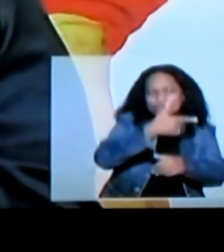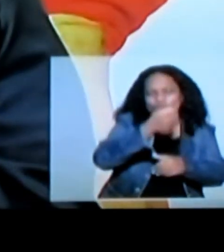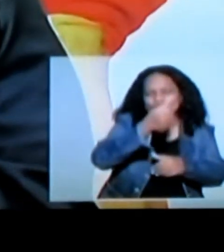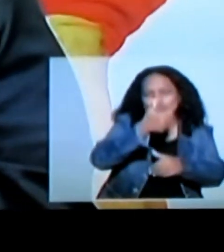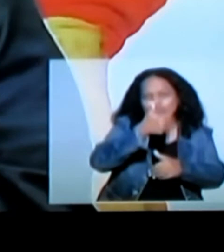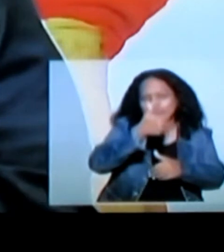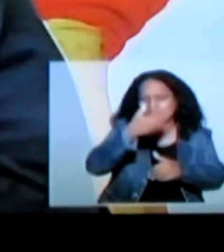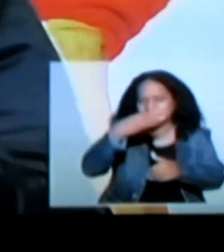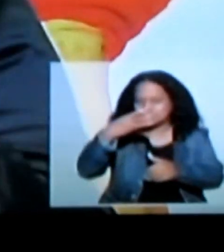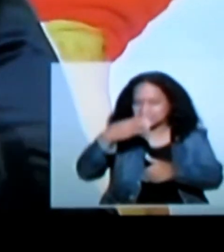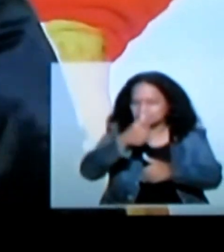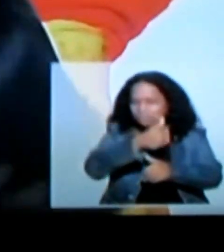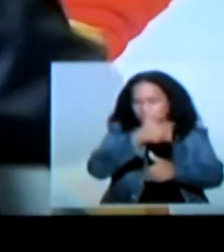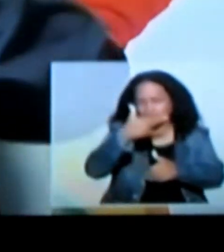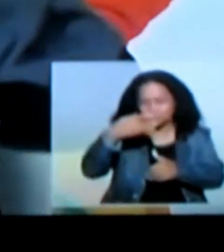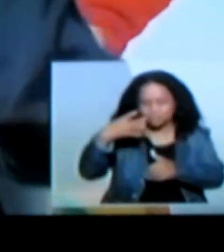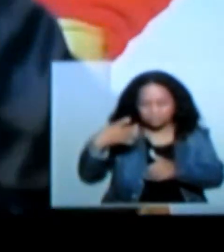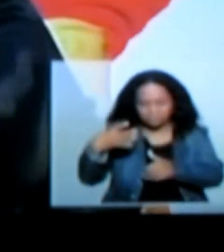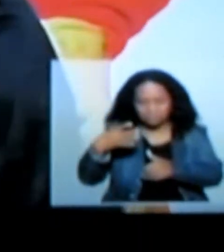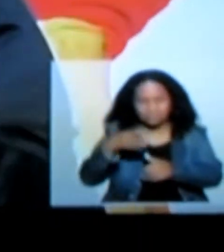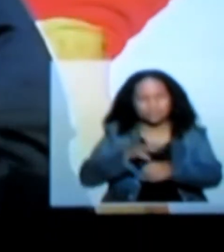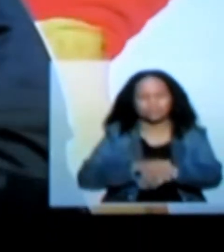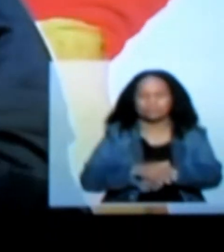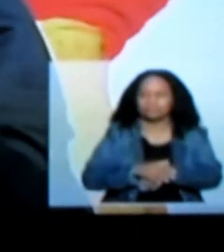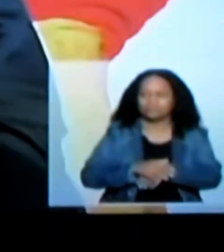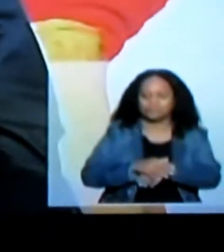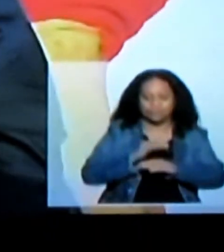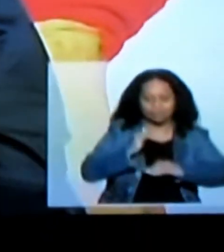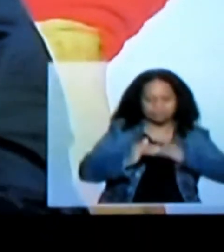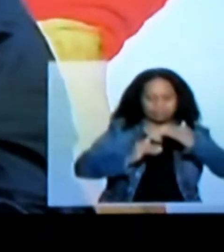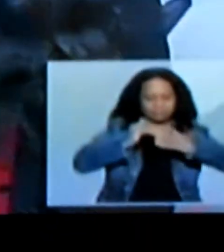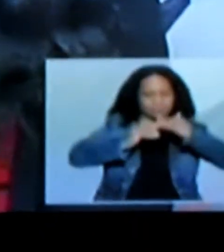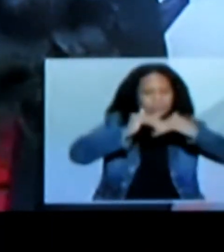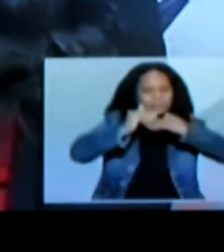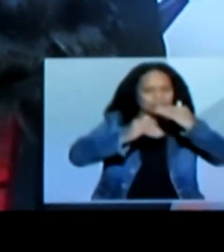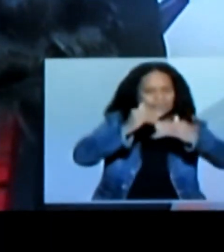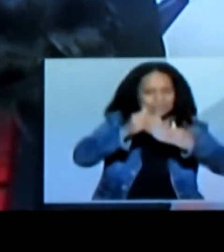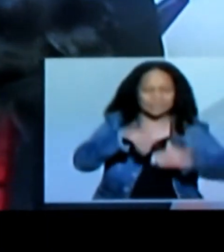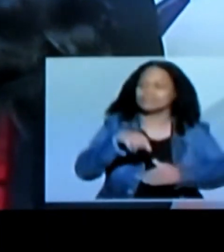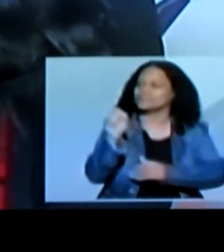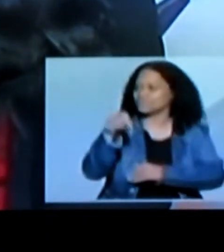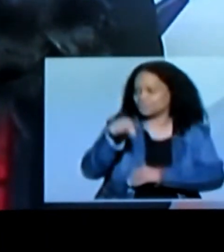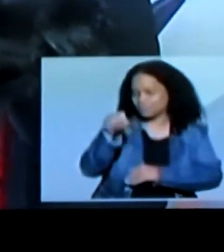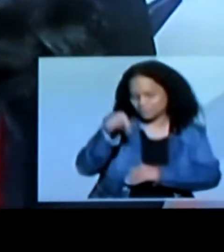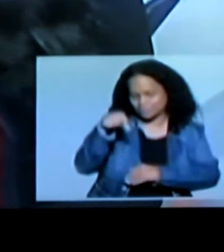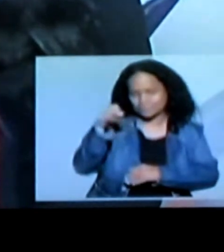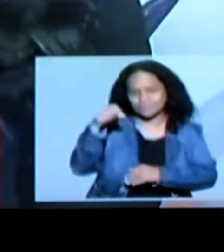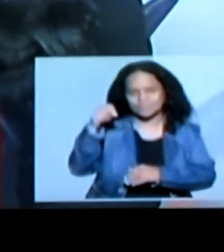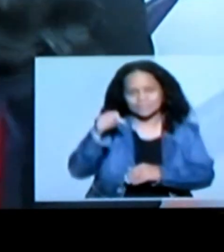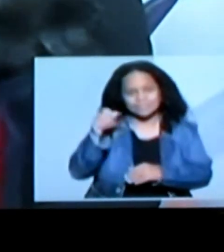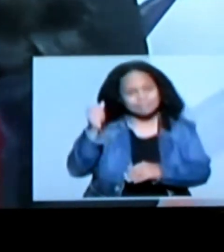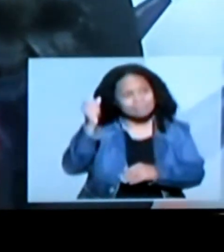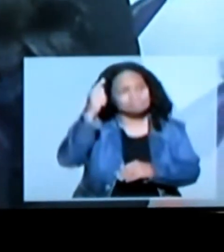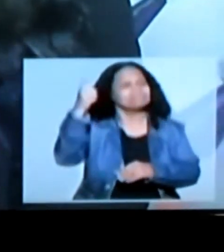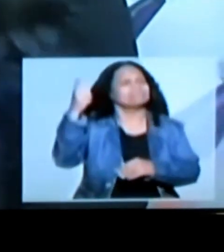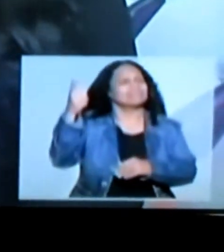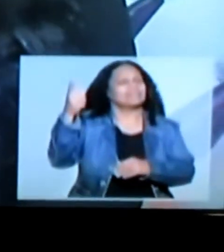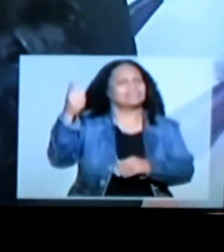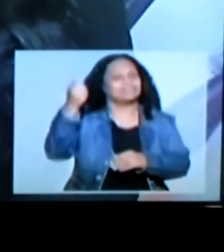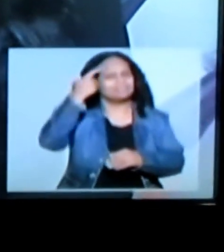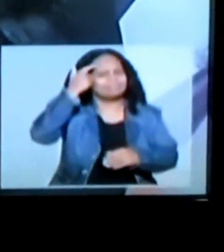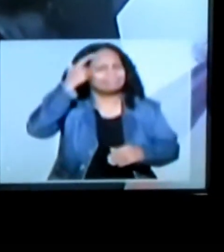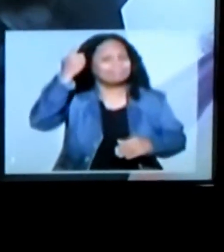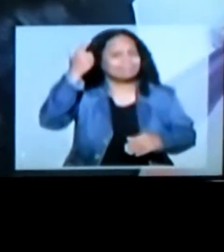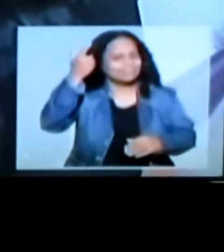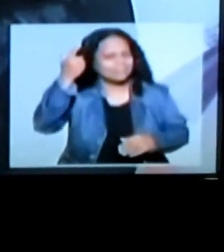2013, 2014. Antes era mais cobertura de evento. Foi uma evolução, né? Foi. Eu comecei esse a perceber clique que deu, esse clique